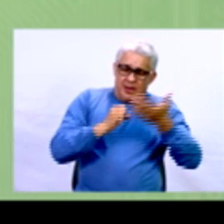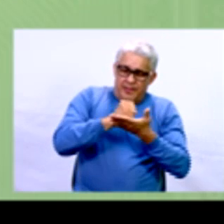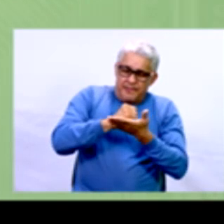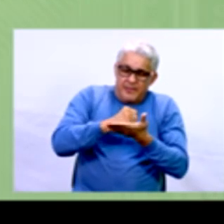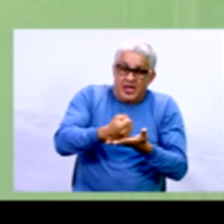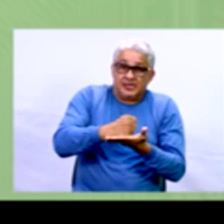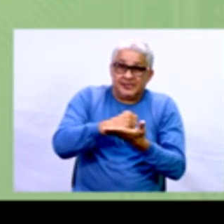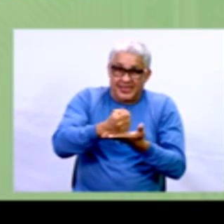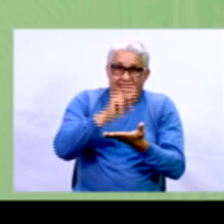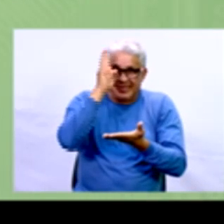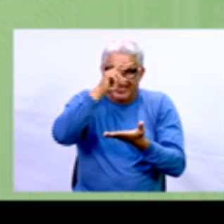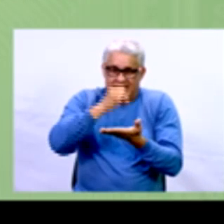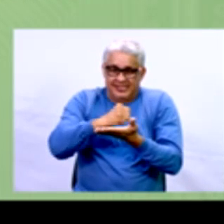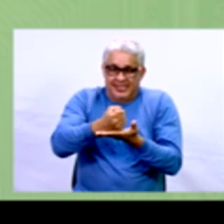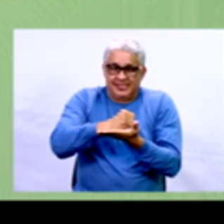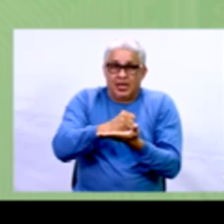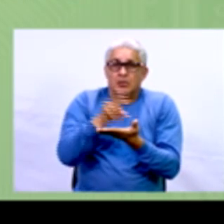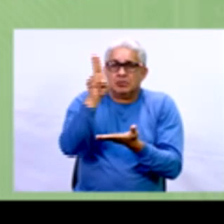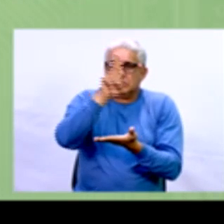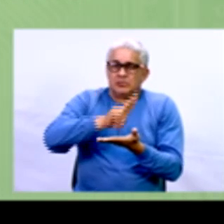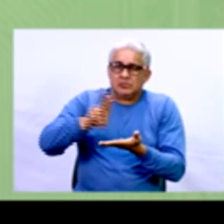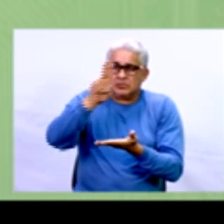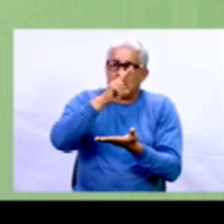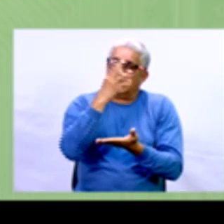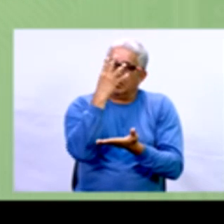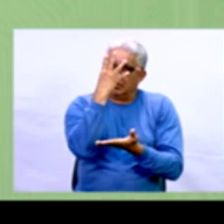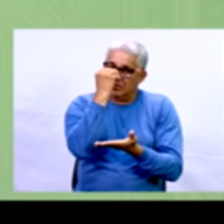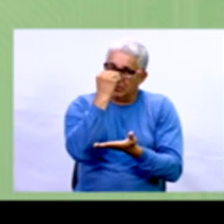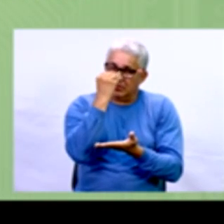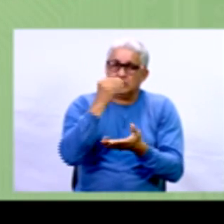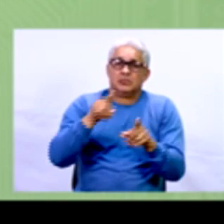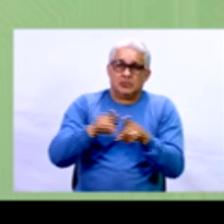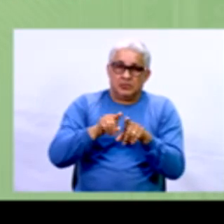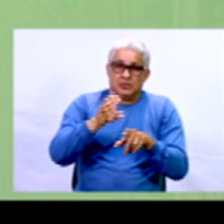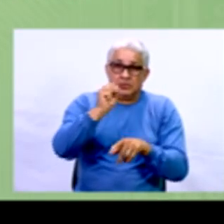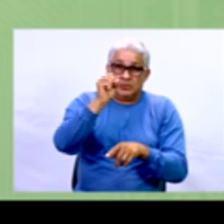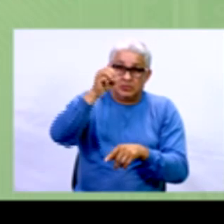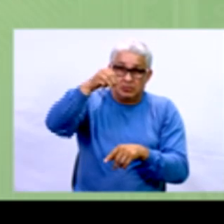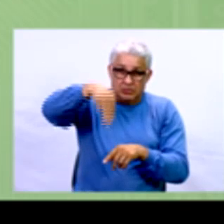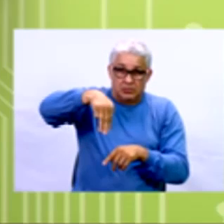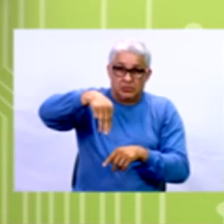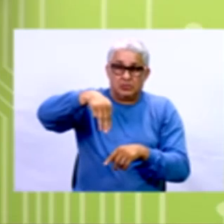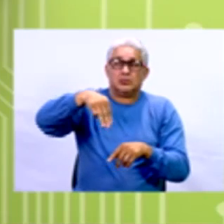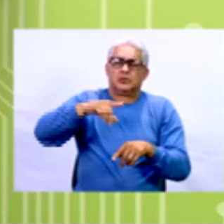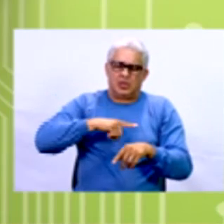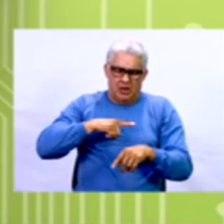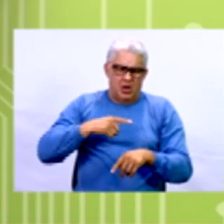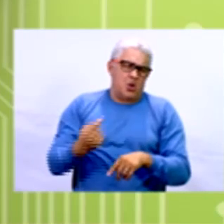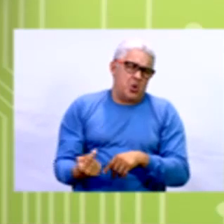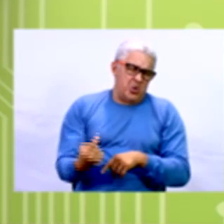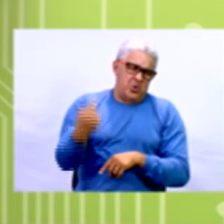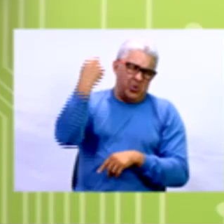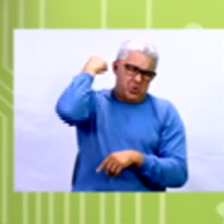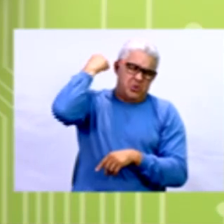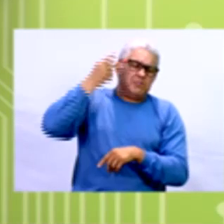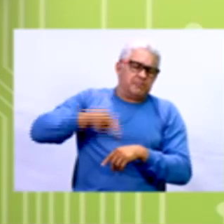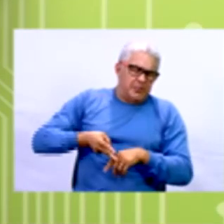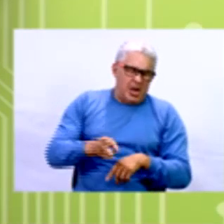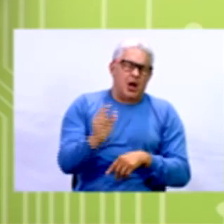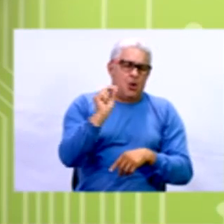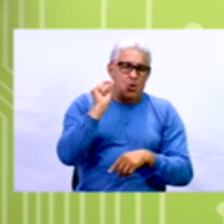controle. Eram utilizadas imagens e muitos sons. Então, o videogame, ele sempre